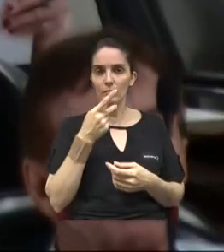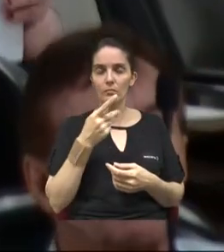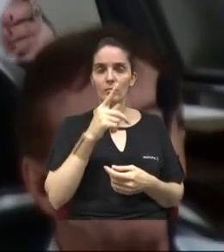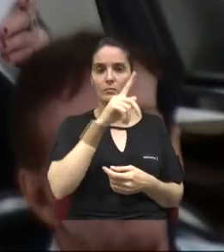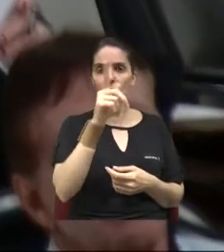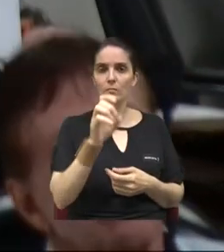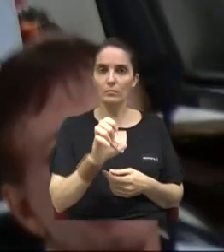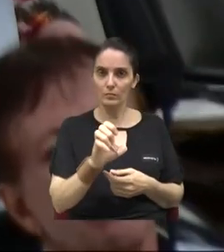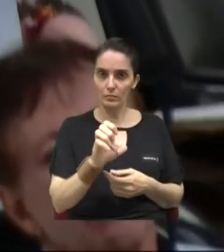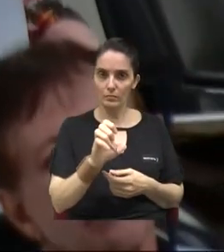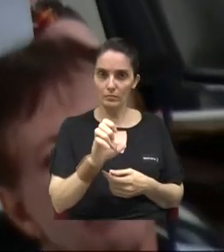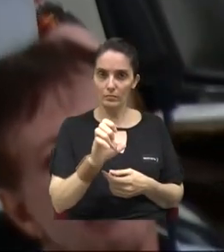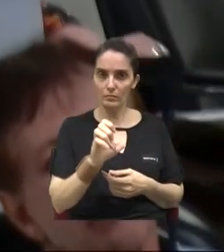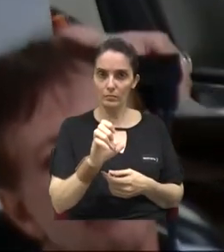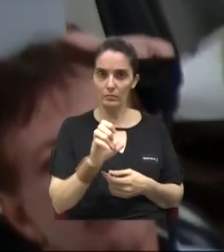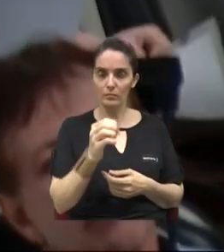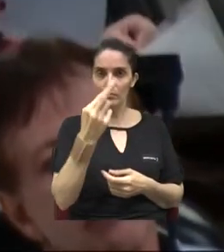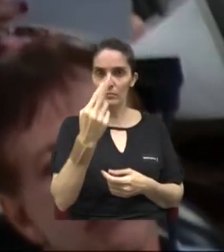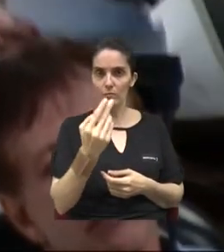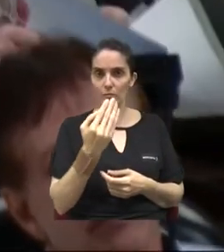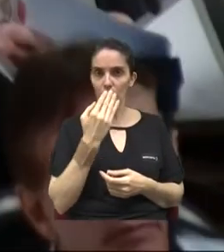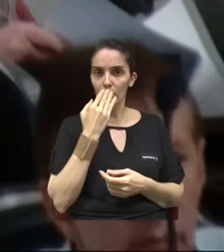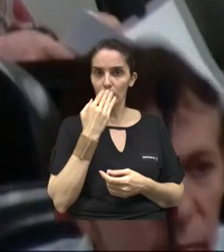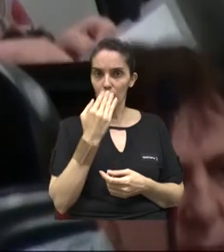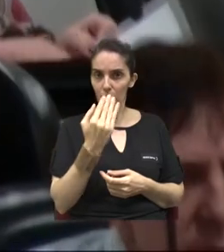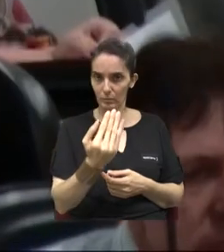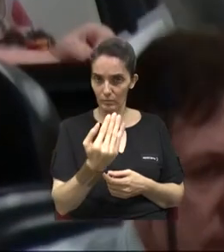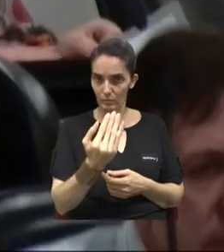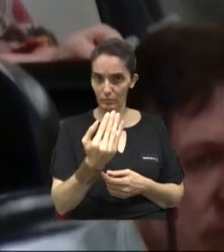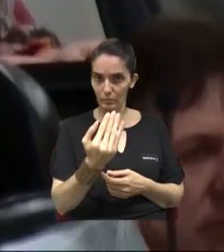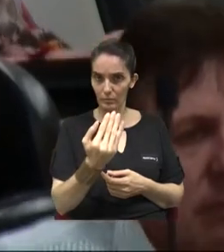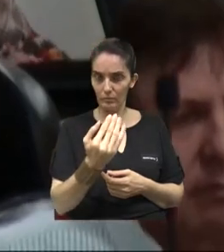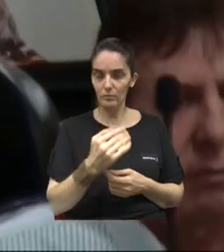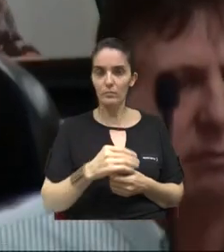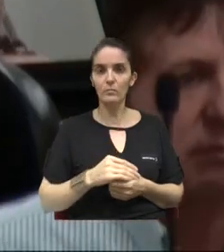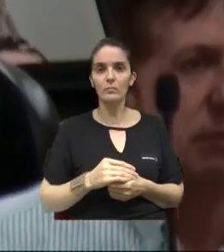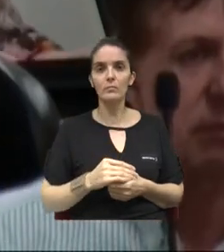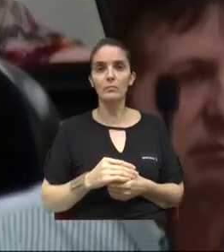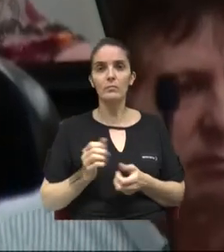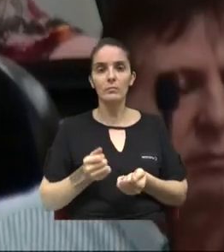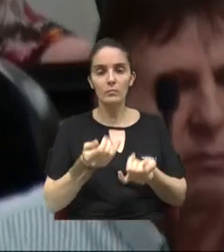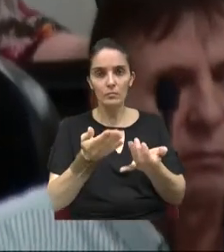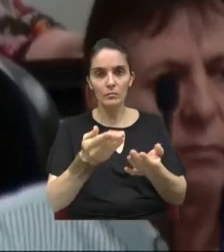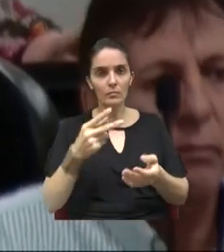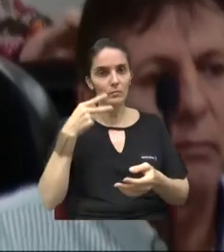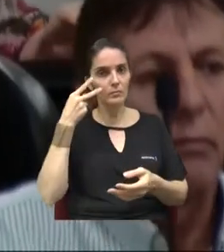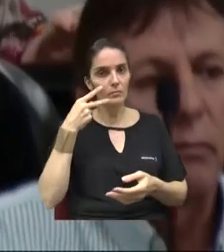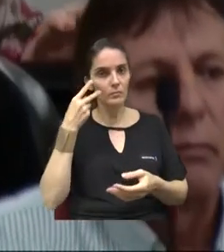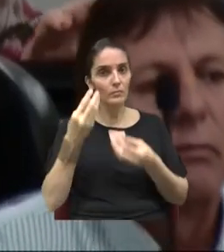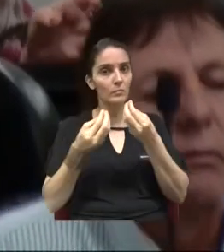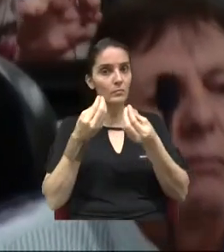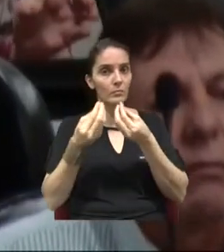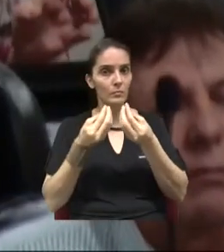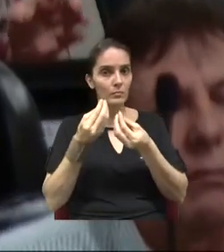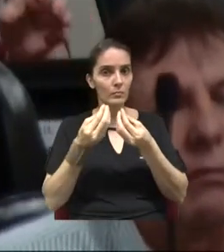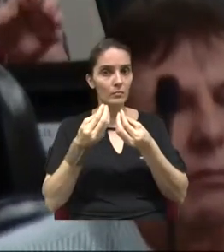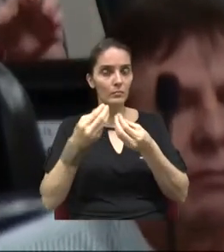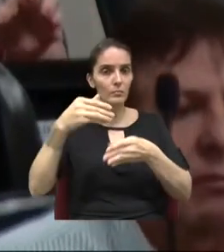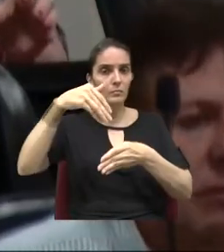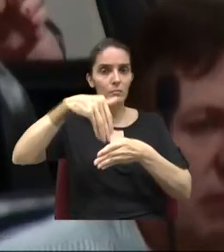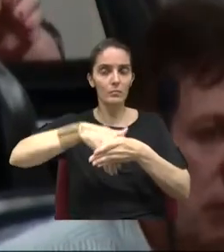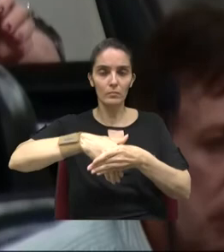Excelência, assim como prometeu, encaminhe aos nobres vereadores qual será o rito da